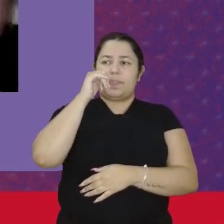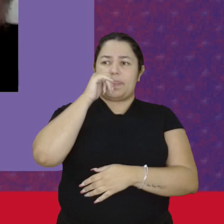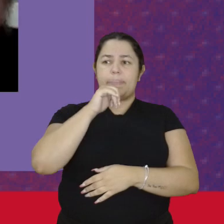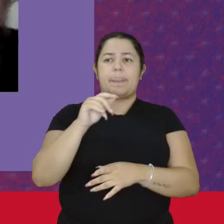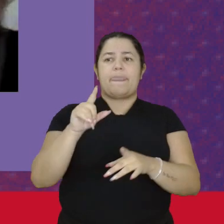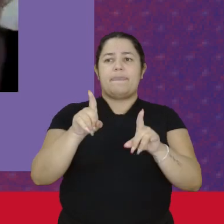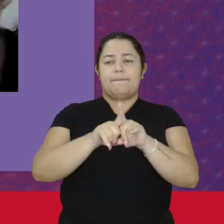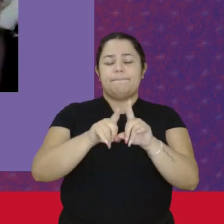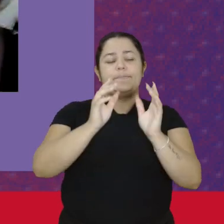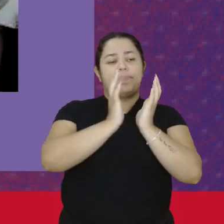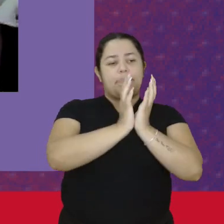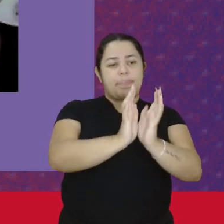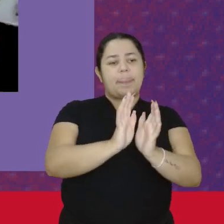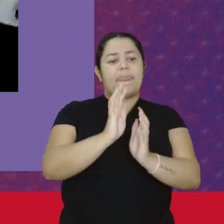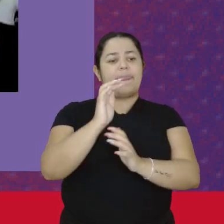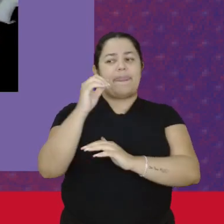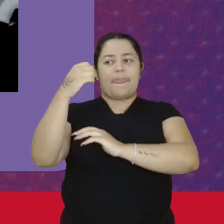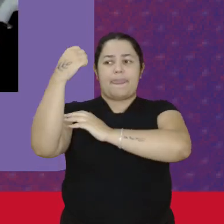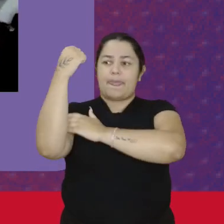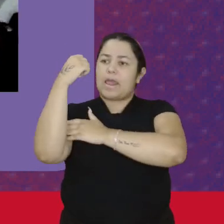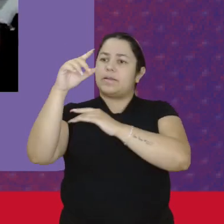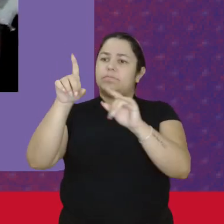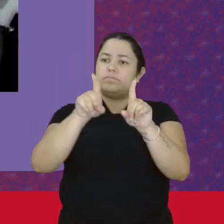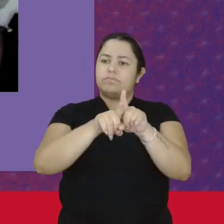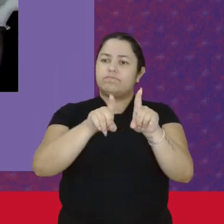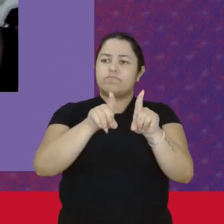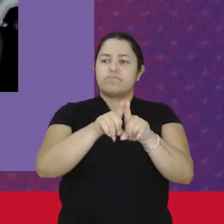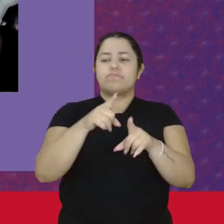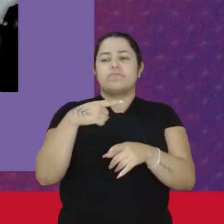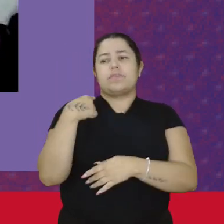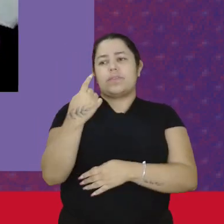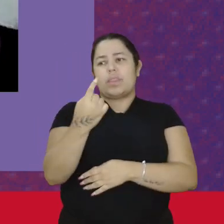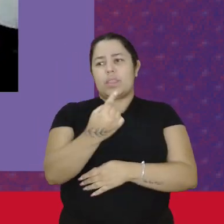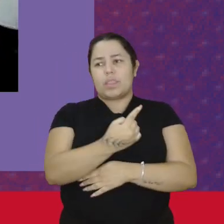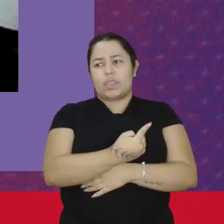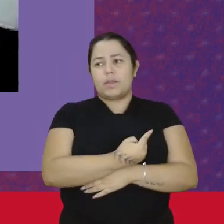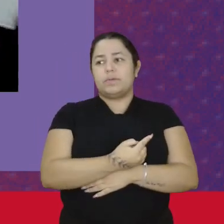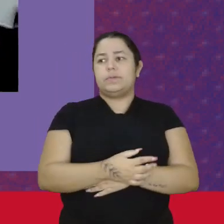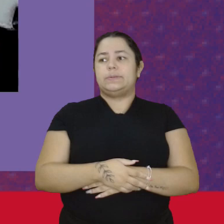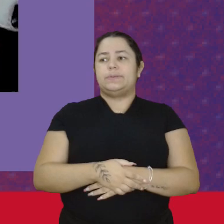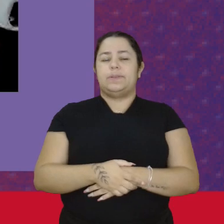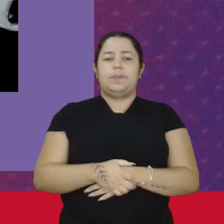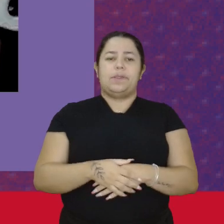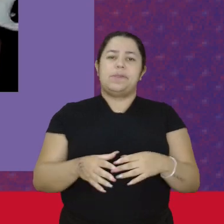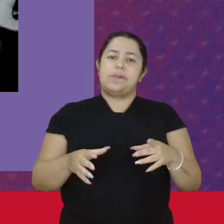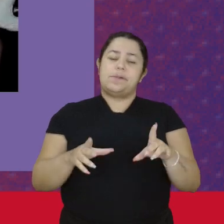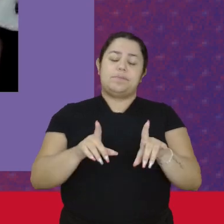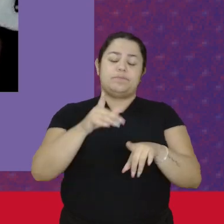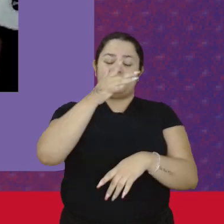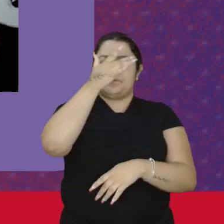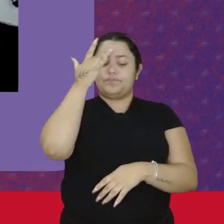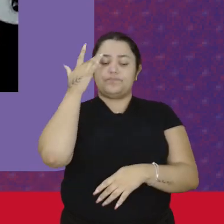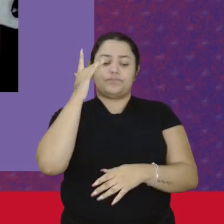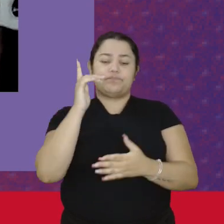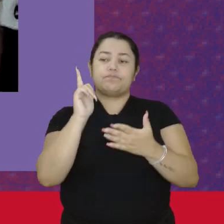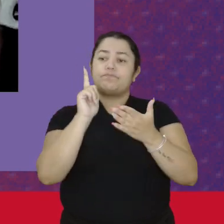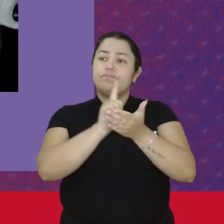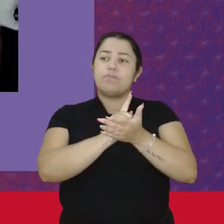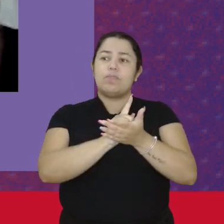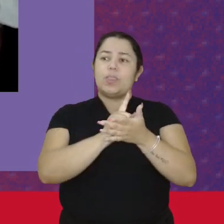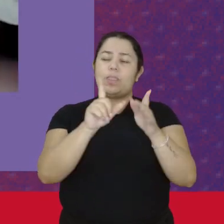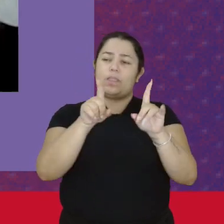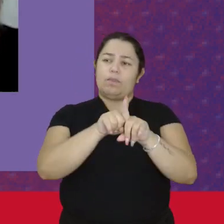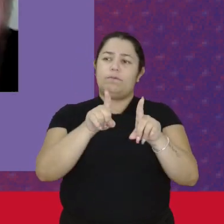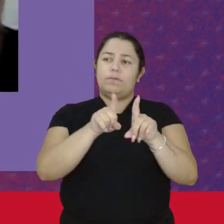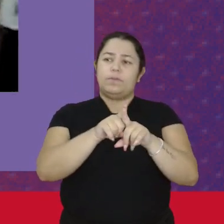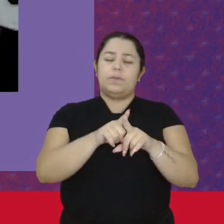Formavam esse grupo feminista, no qual nós, como integrantes do jornal, nós éramos